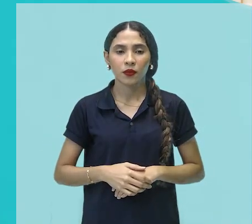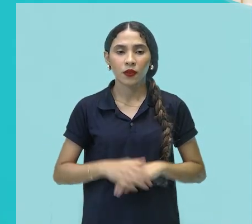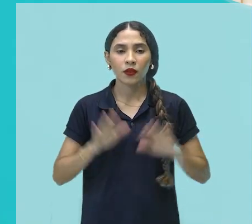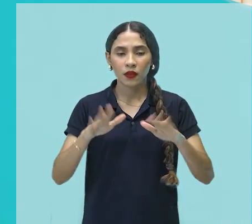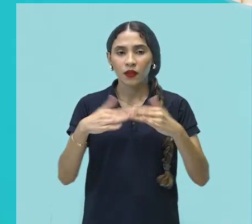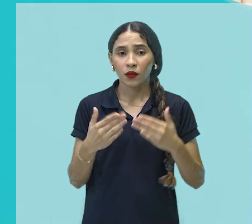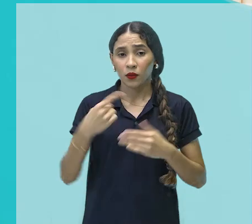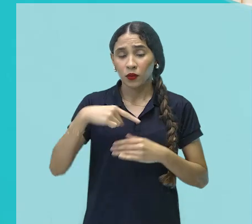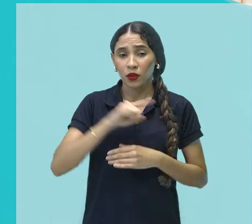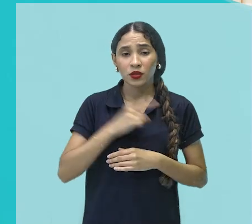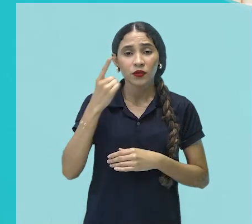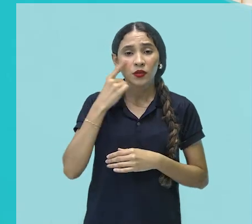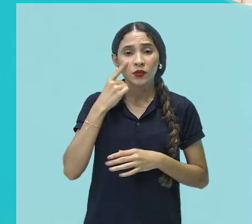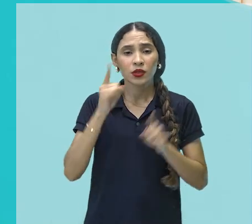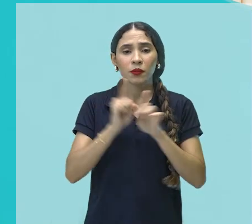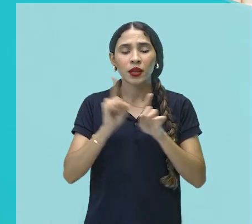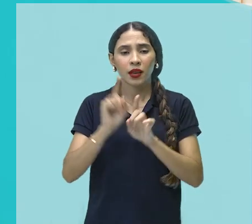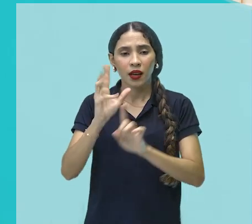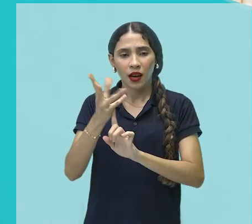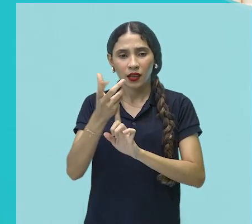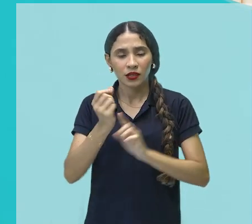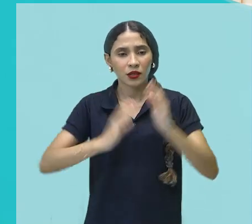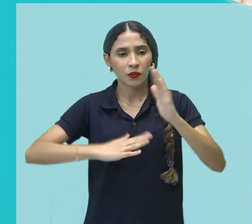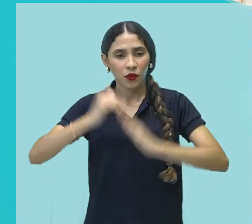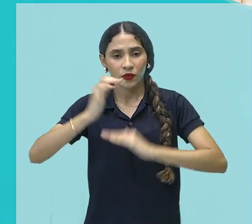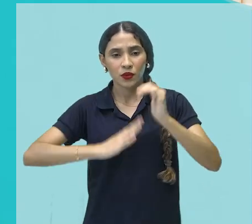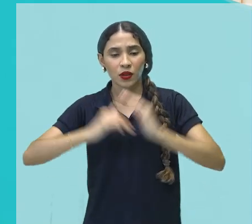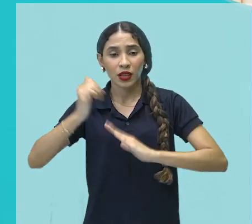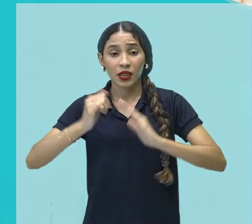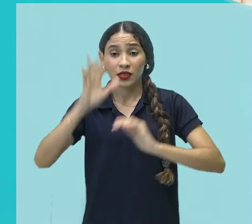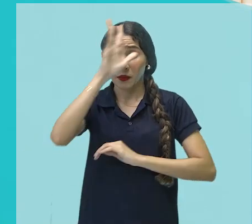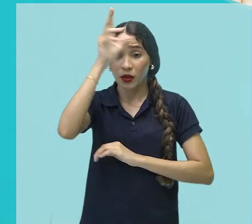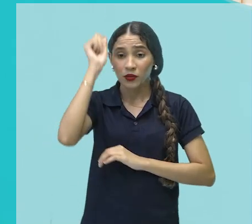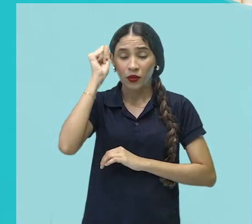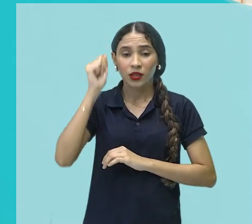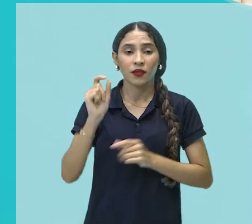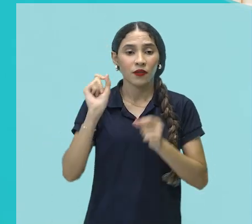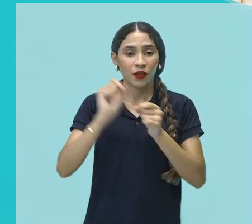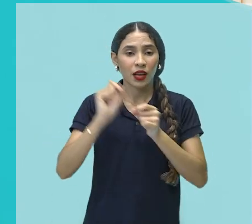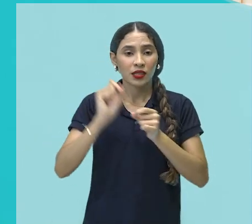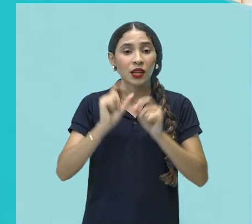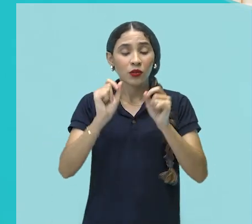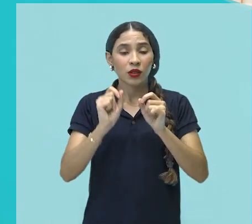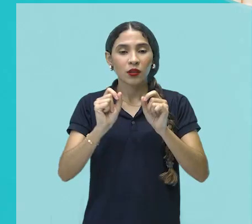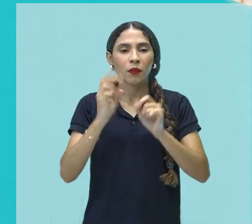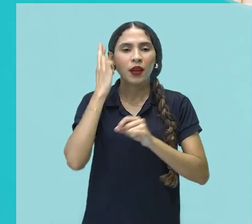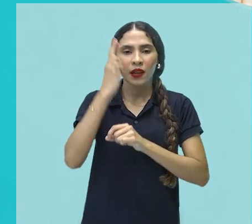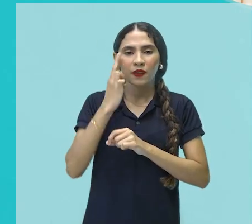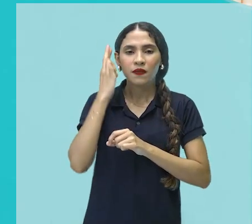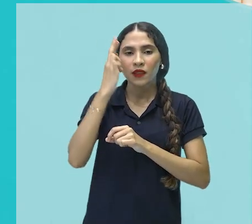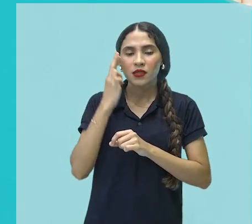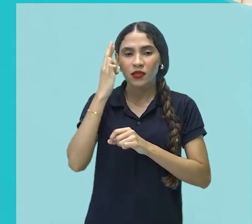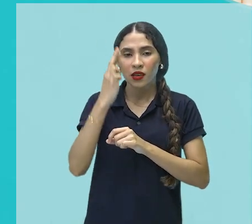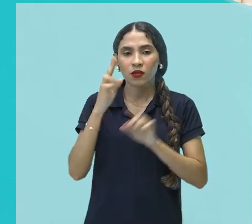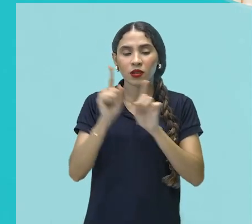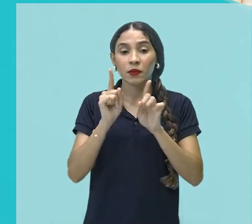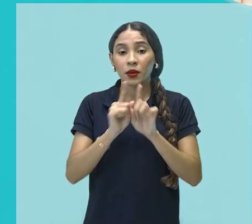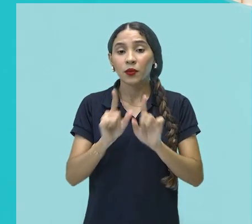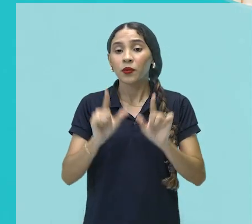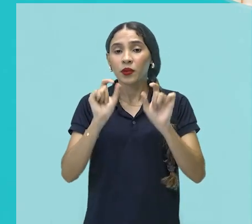Então, nós vimos ali artistas amazonenses que estão fazendo uma